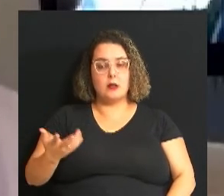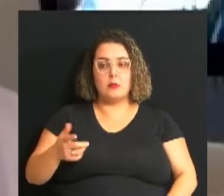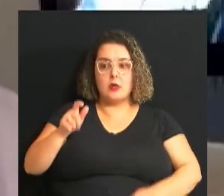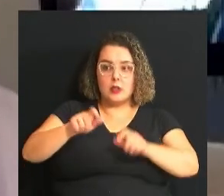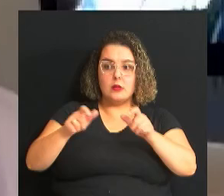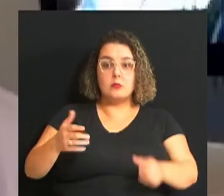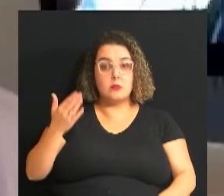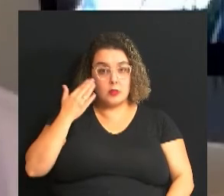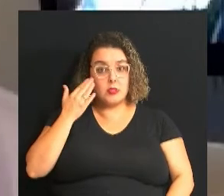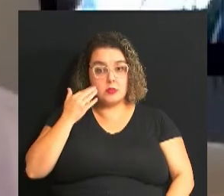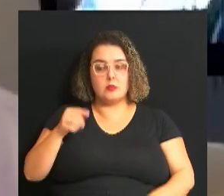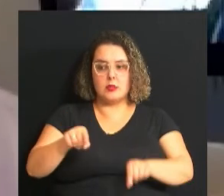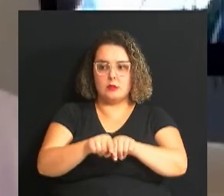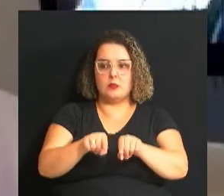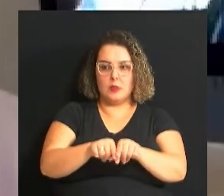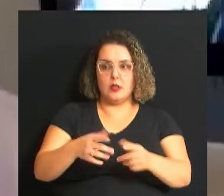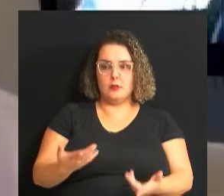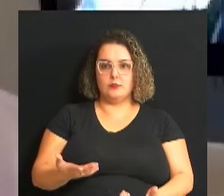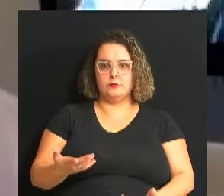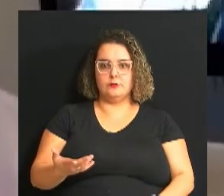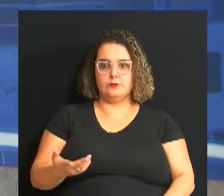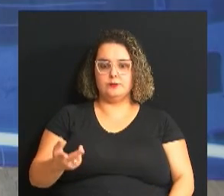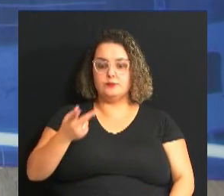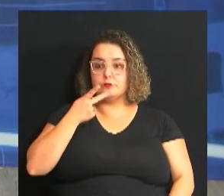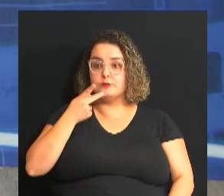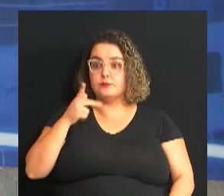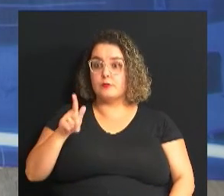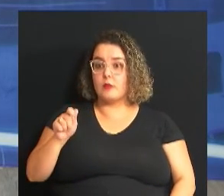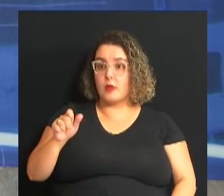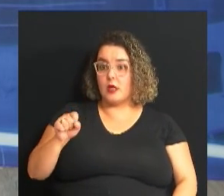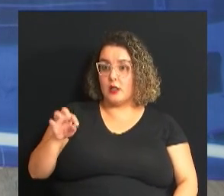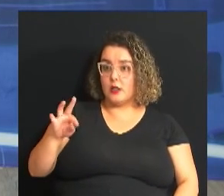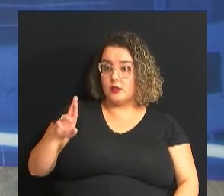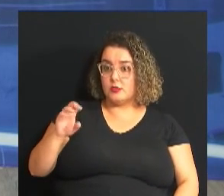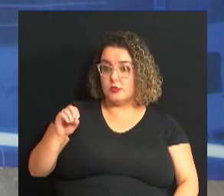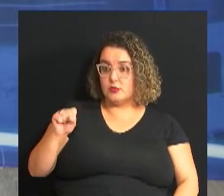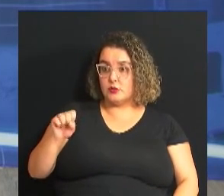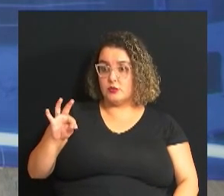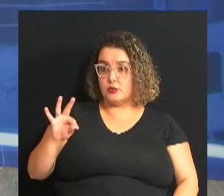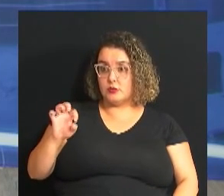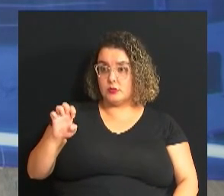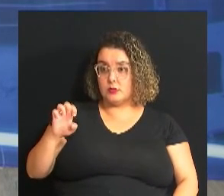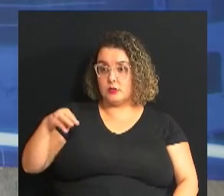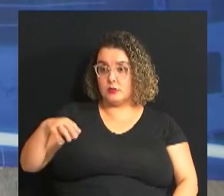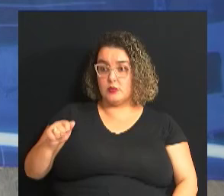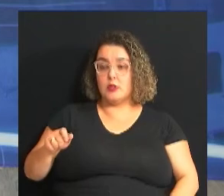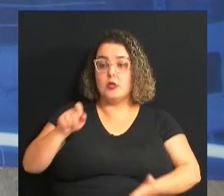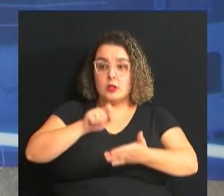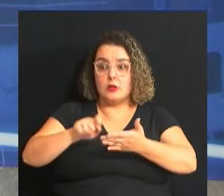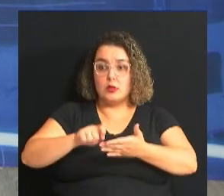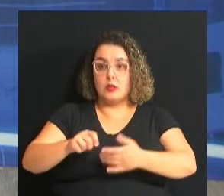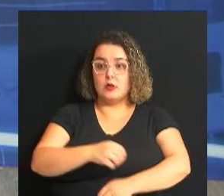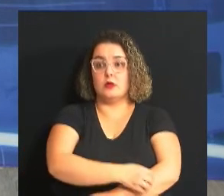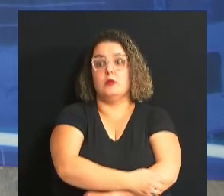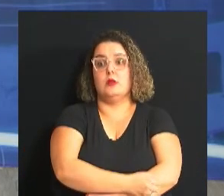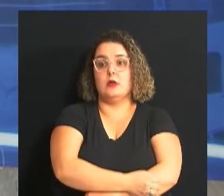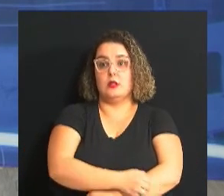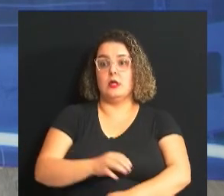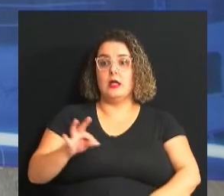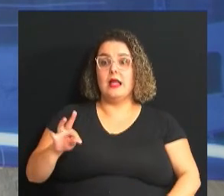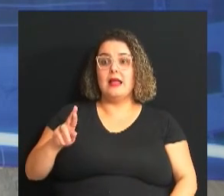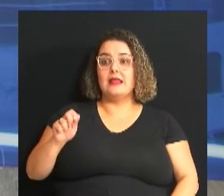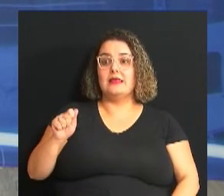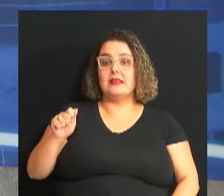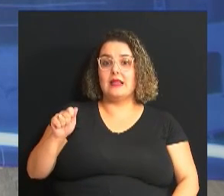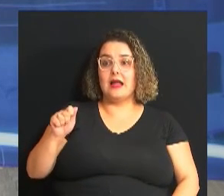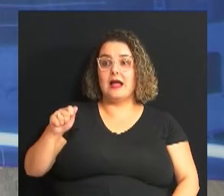saberem também. O senhor falou aí da gastrotomia. Eu lembrei aqui, ó, tenho anotado. Traqueostomia